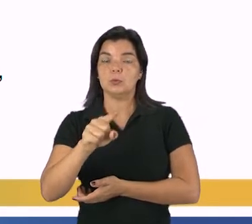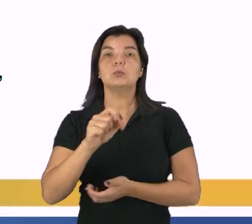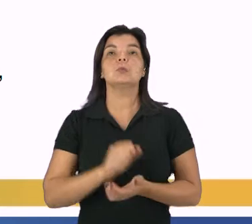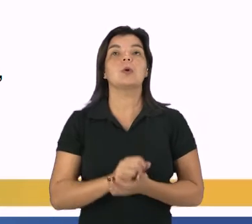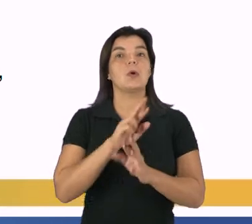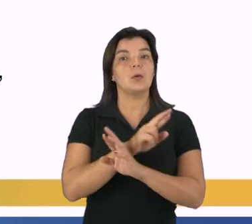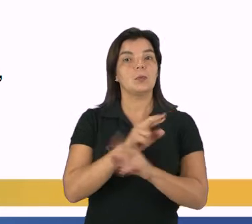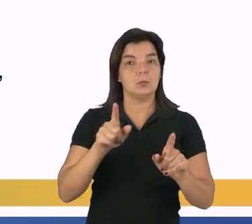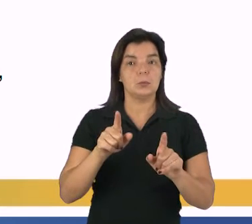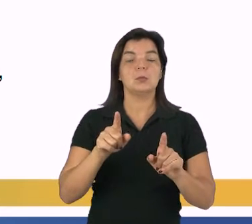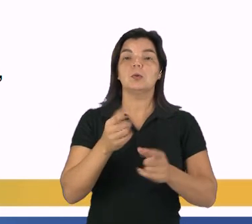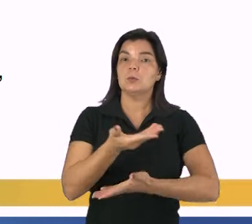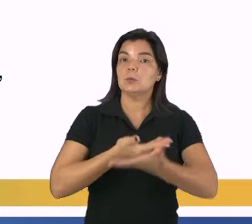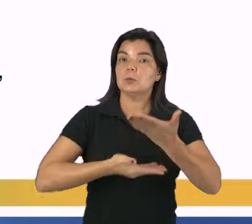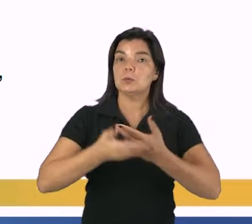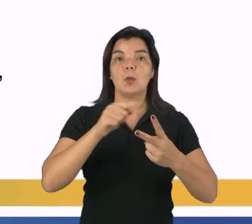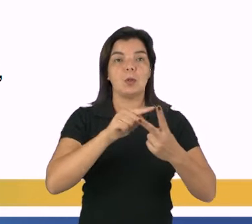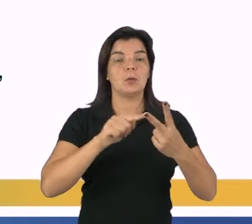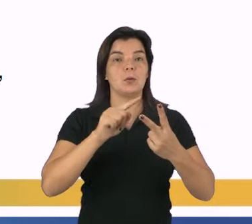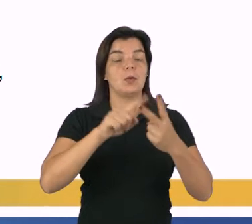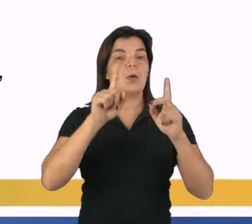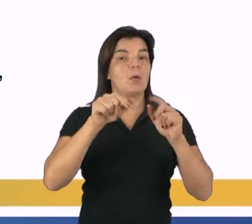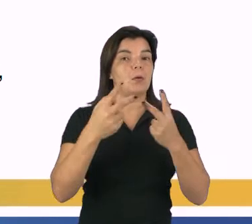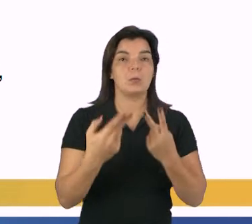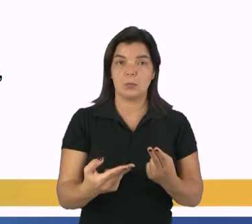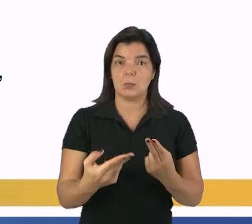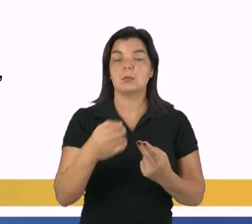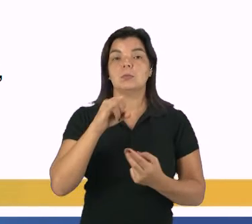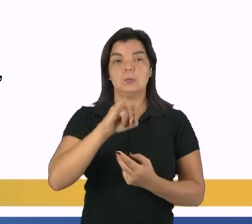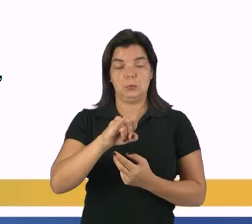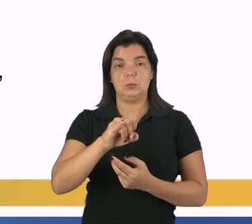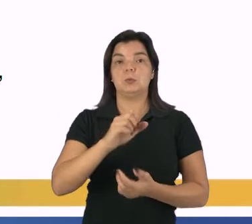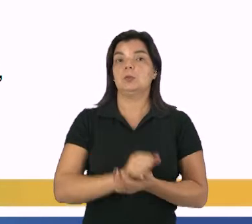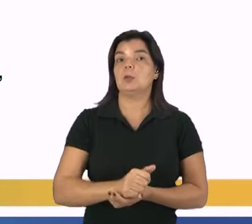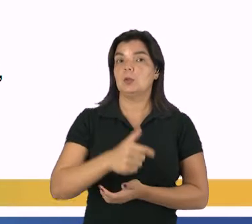em Coulomb e o valor da força em newtons, né? Claro.